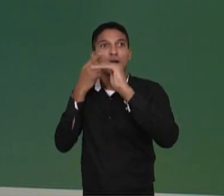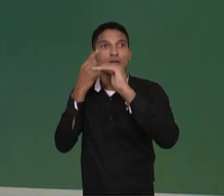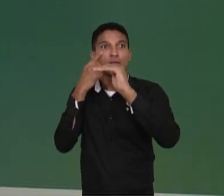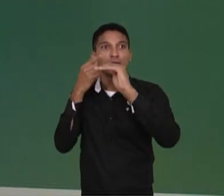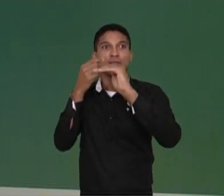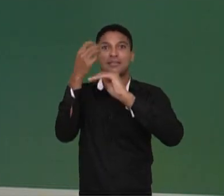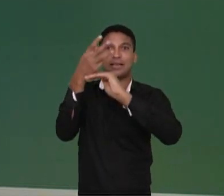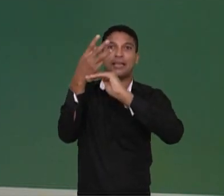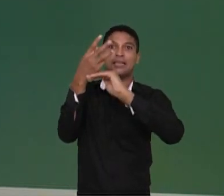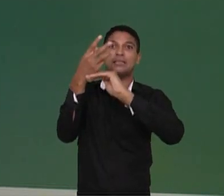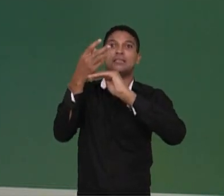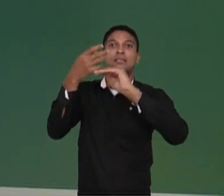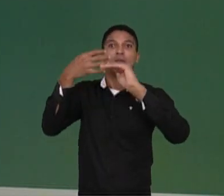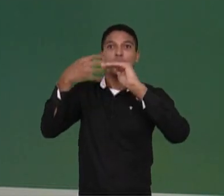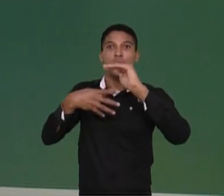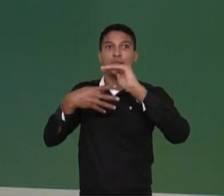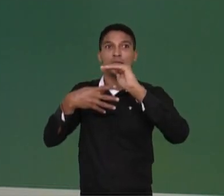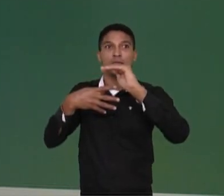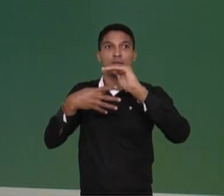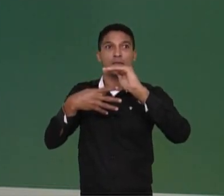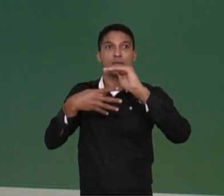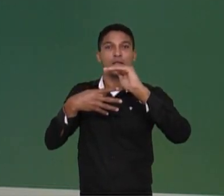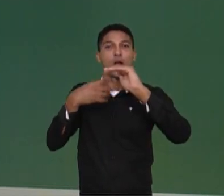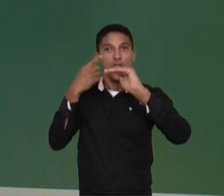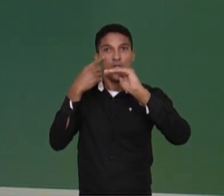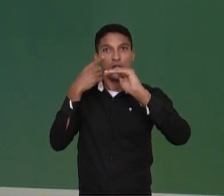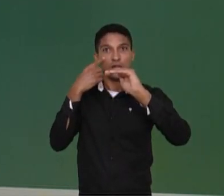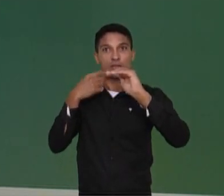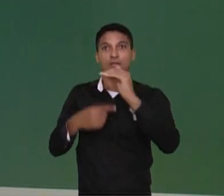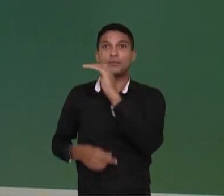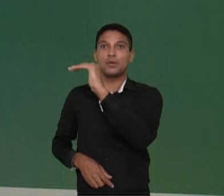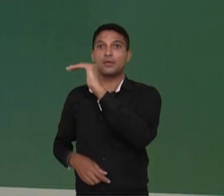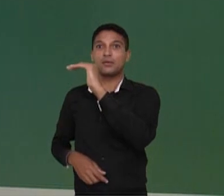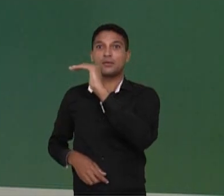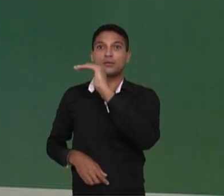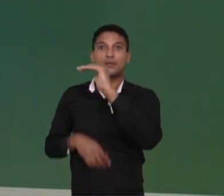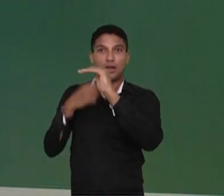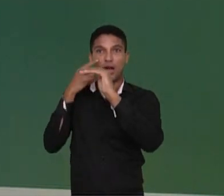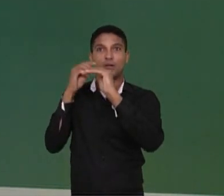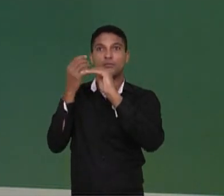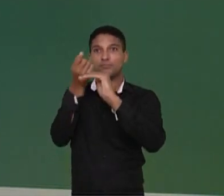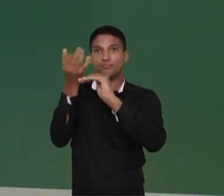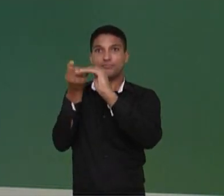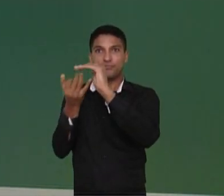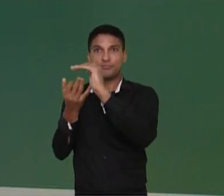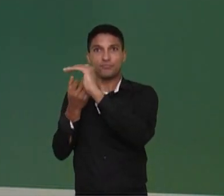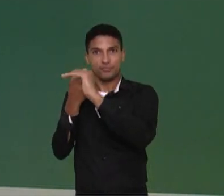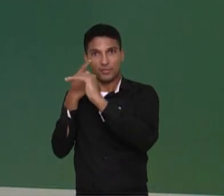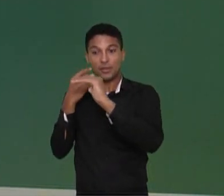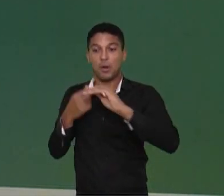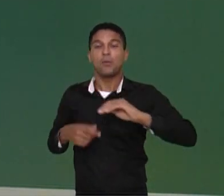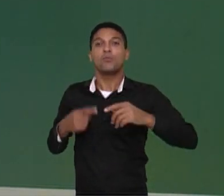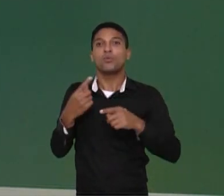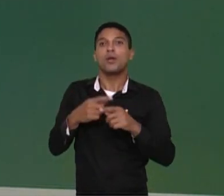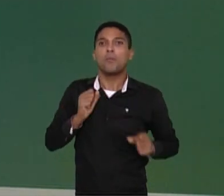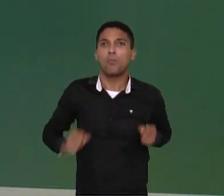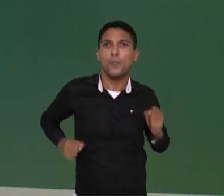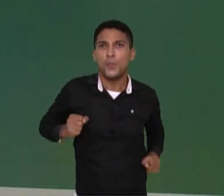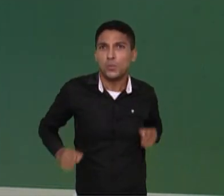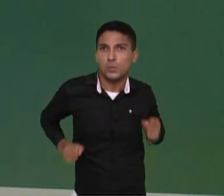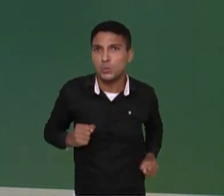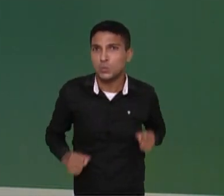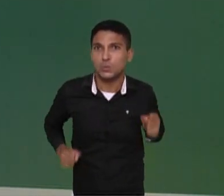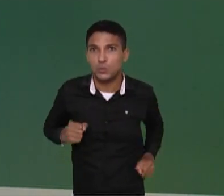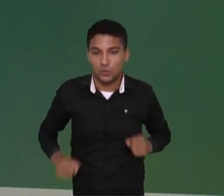3/4. Então, vamos precisar somar. Só que aí, o que eu preciso? Lembrar de um número